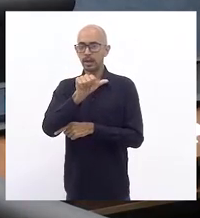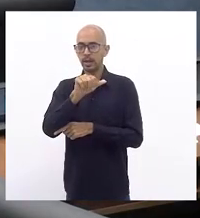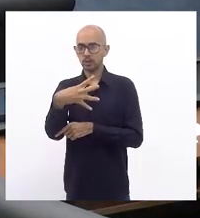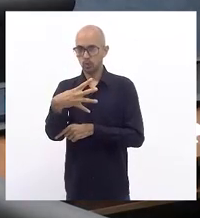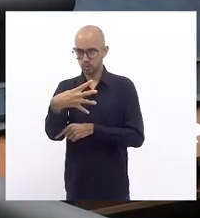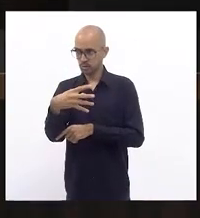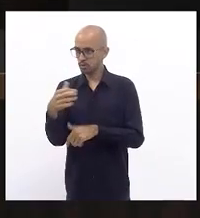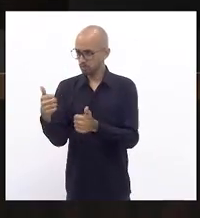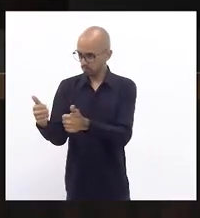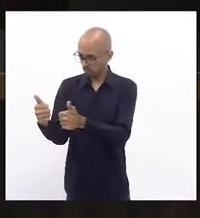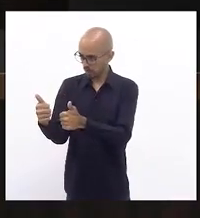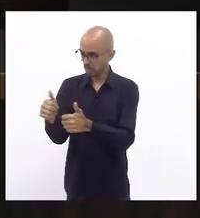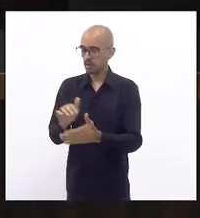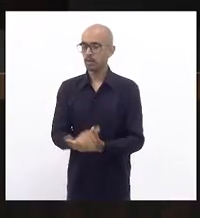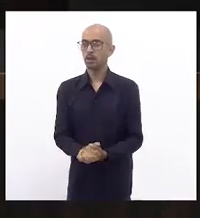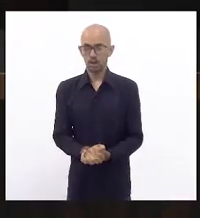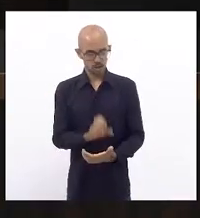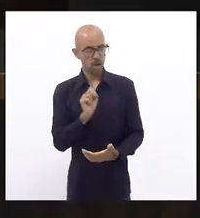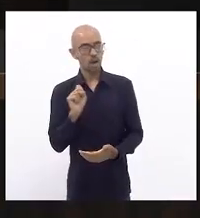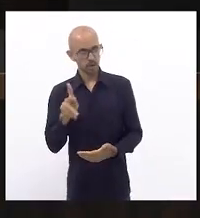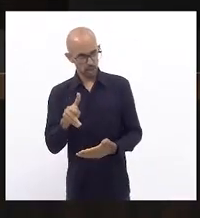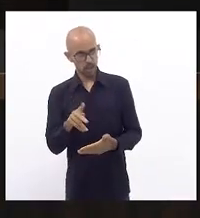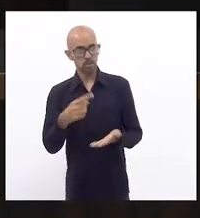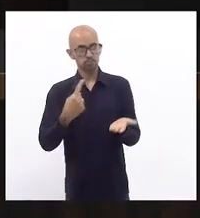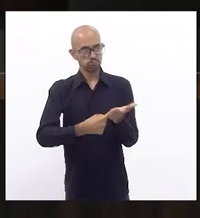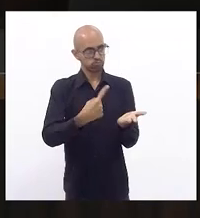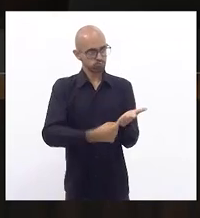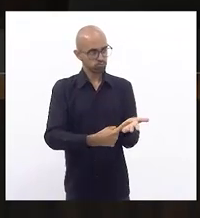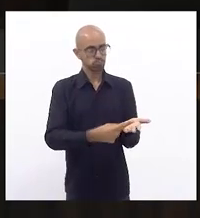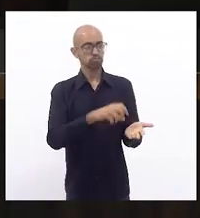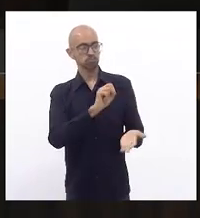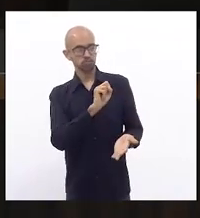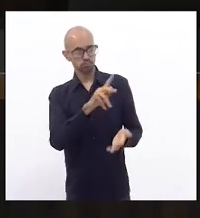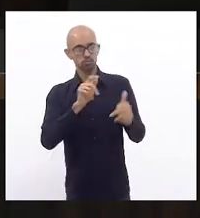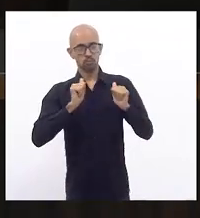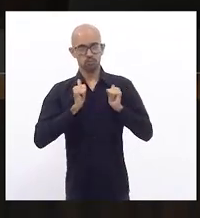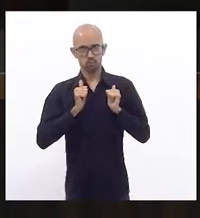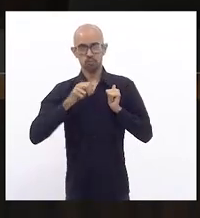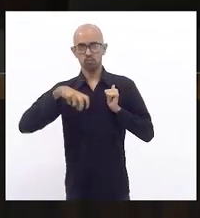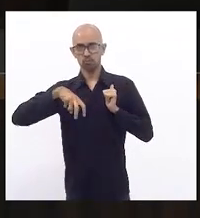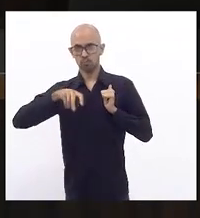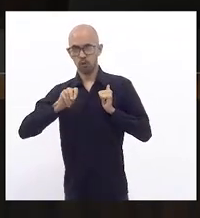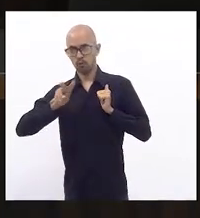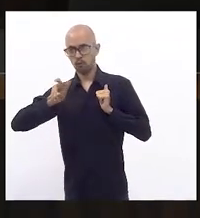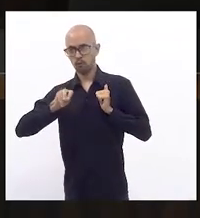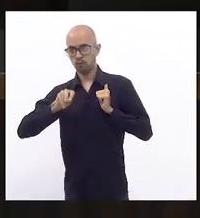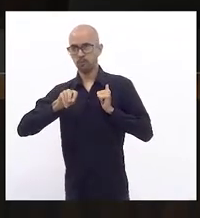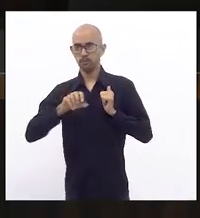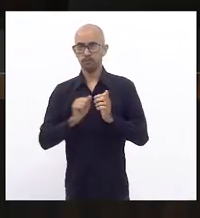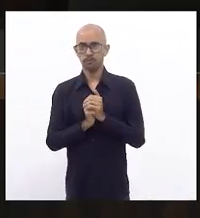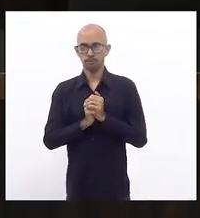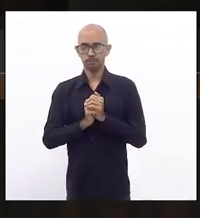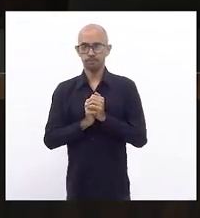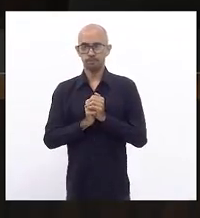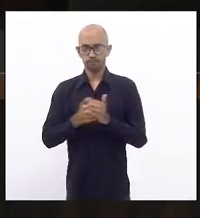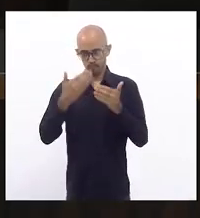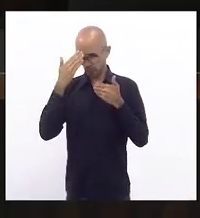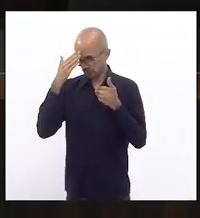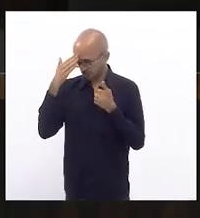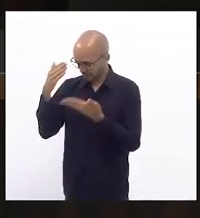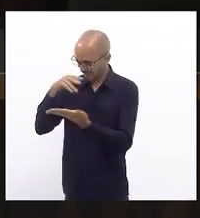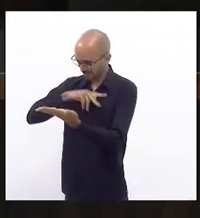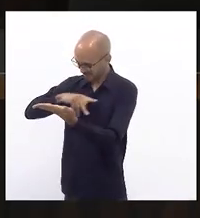bom? Ok, está consignado a abstenção do Novo. Muito obrigada. Muito obrigada, presidente,